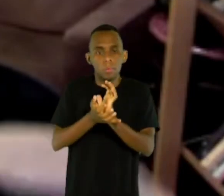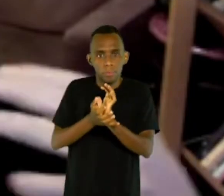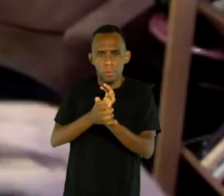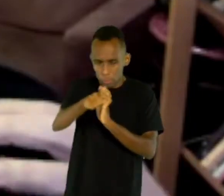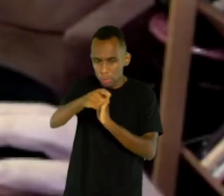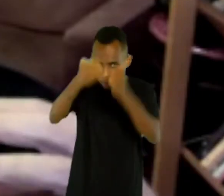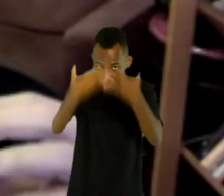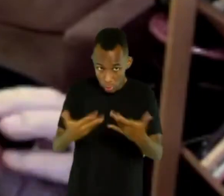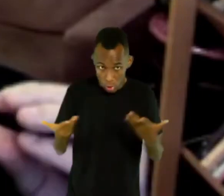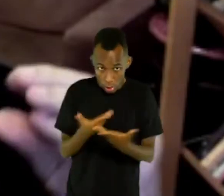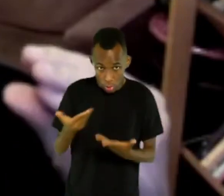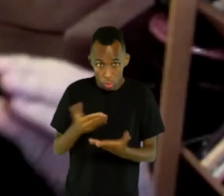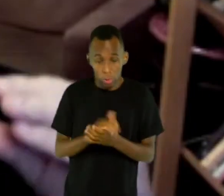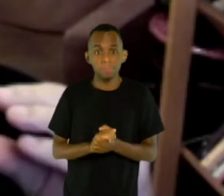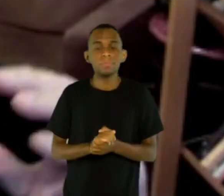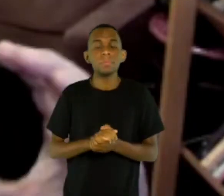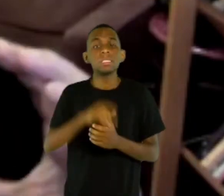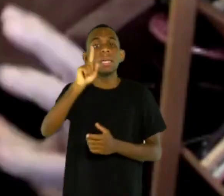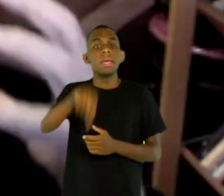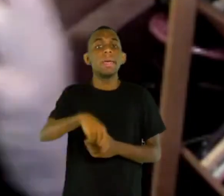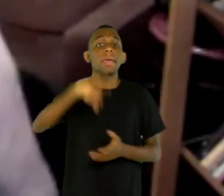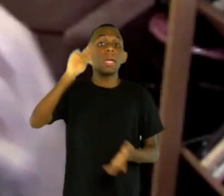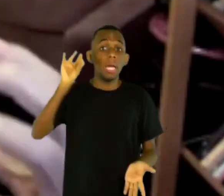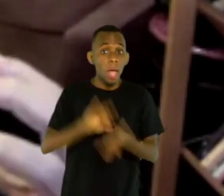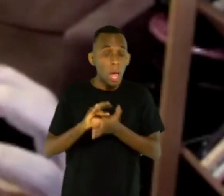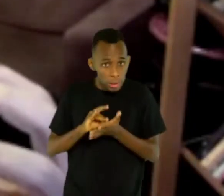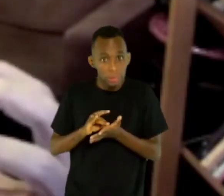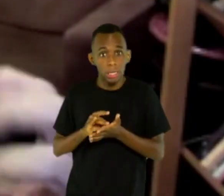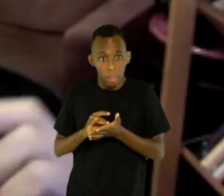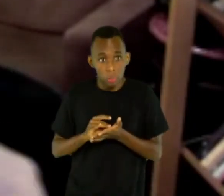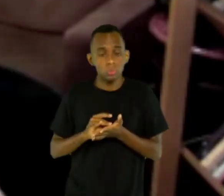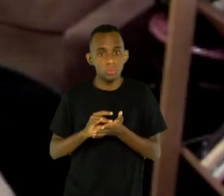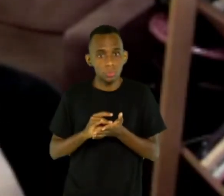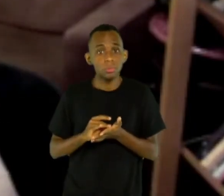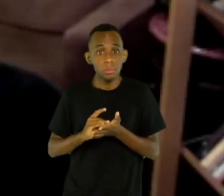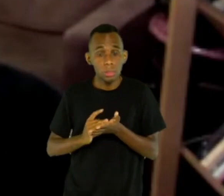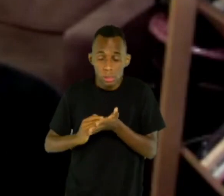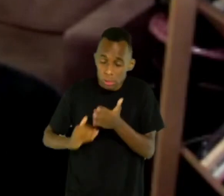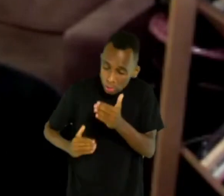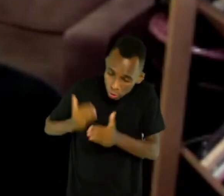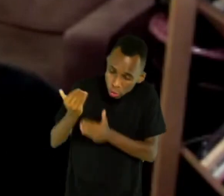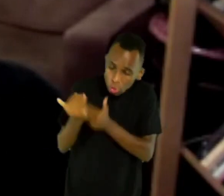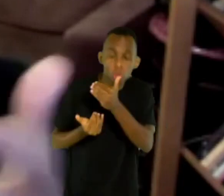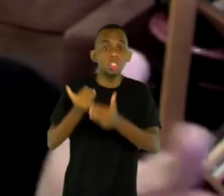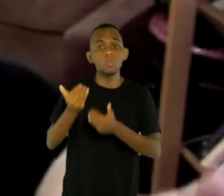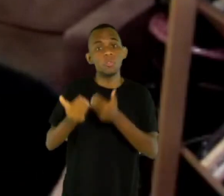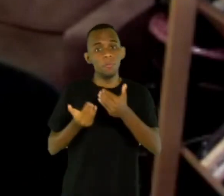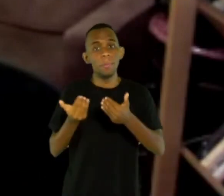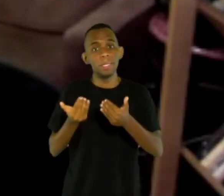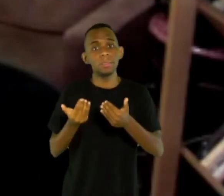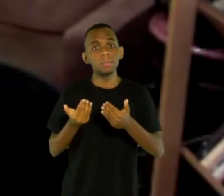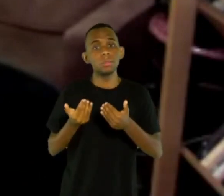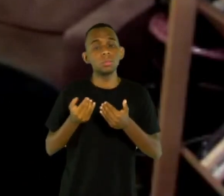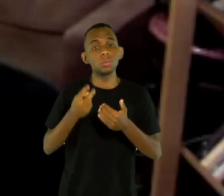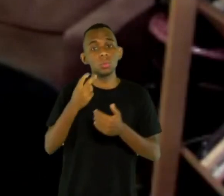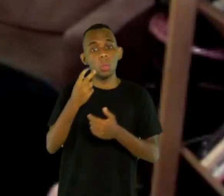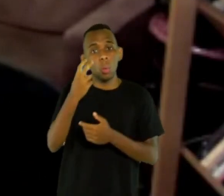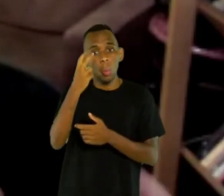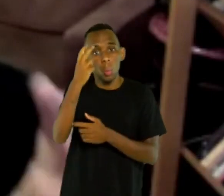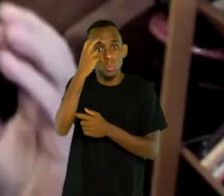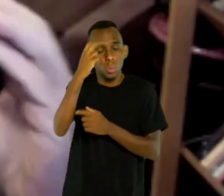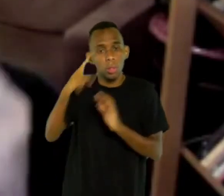dizer se concretiza nessa cristalização na cultura